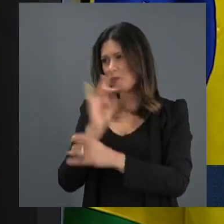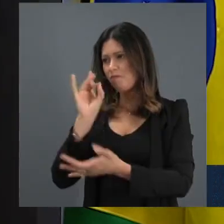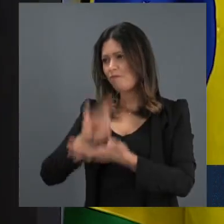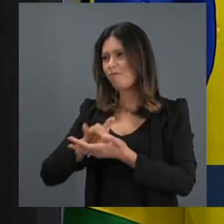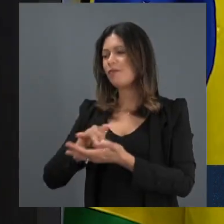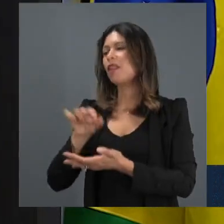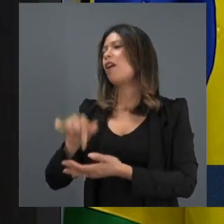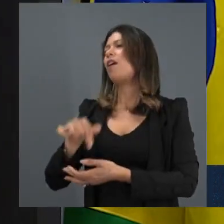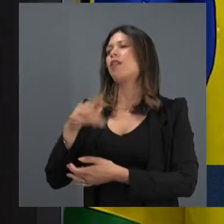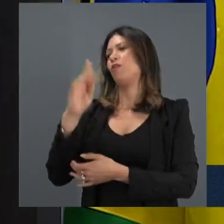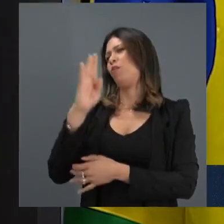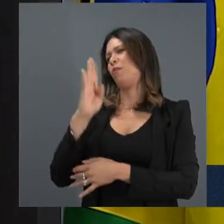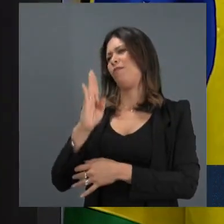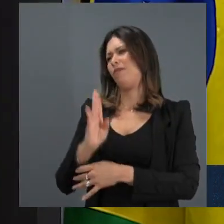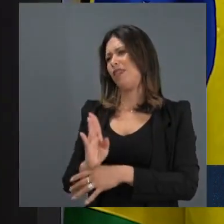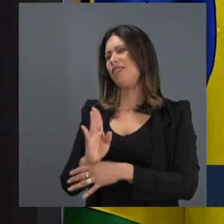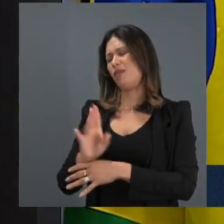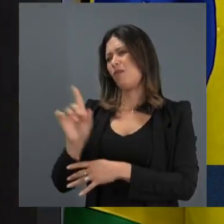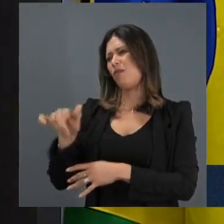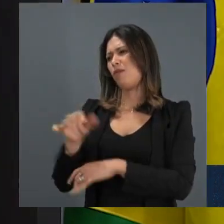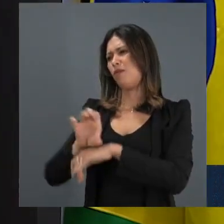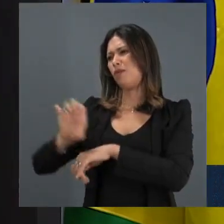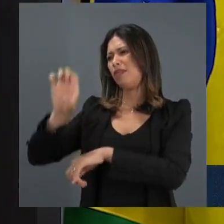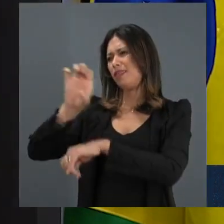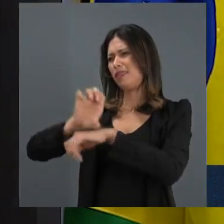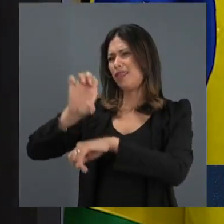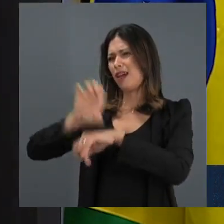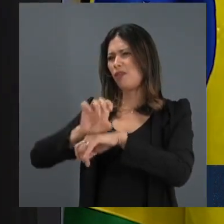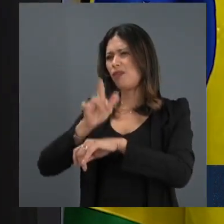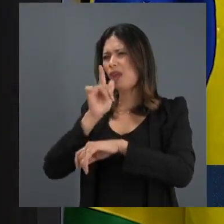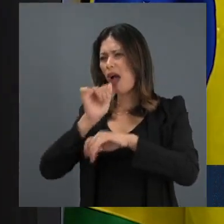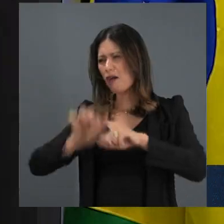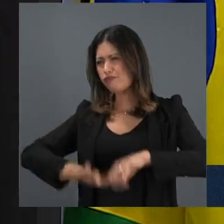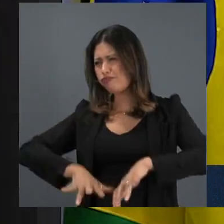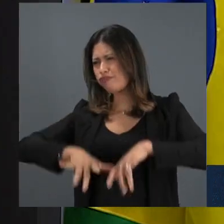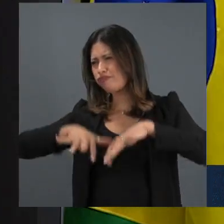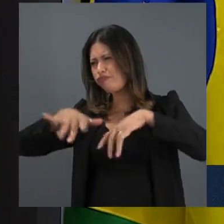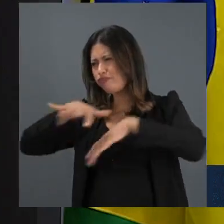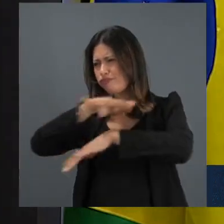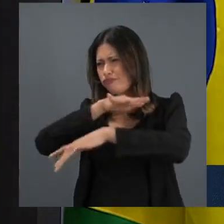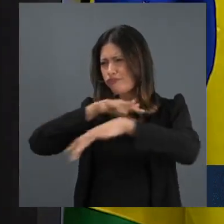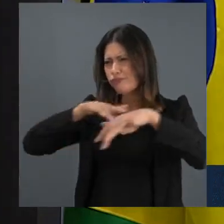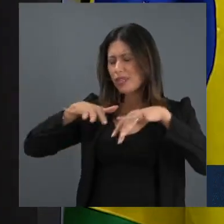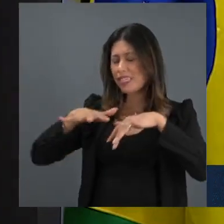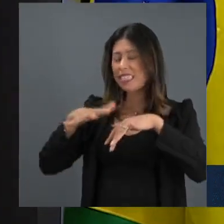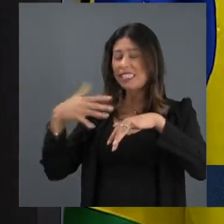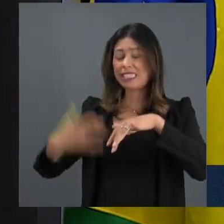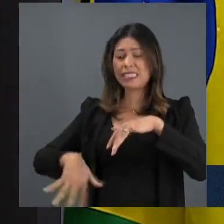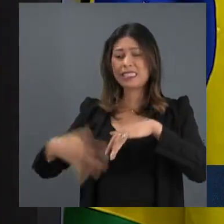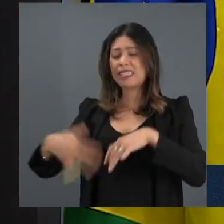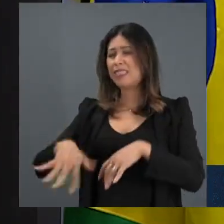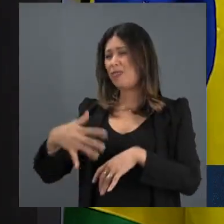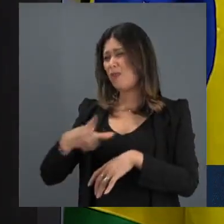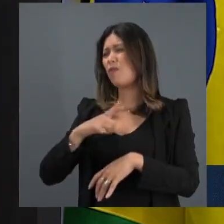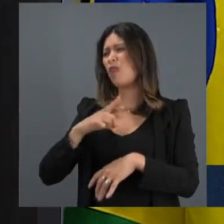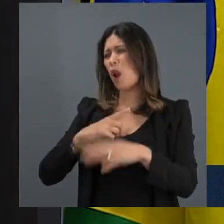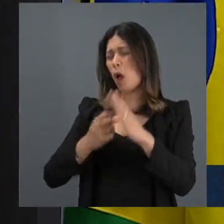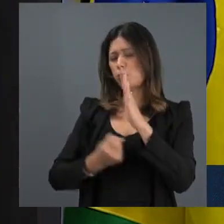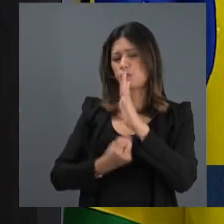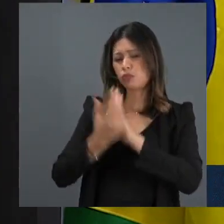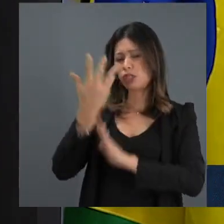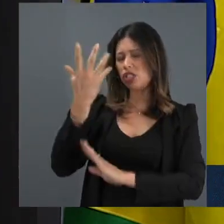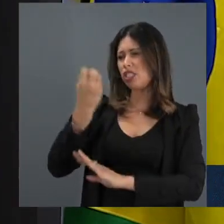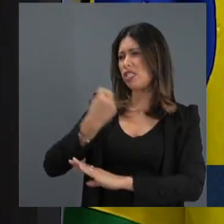um estado devastado por essa catástrofe, né? Os números aí, se é 200, se é 300 bi,